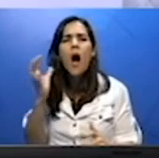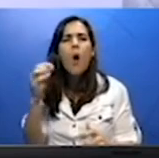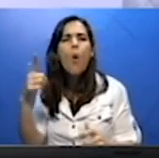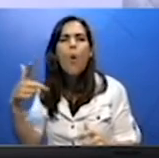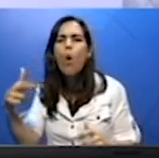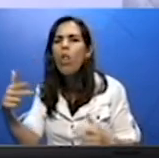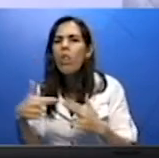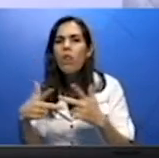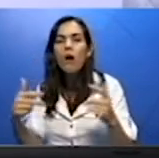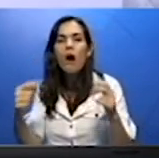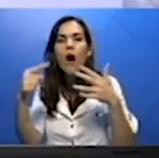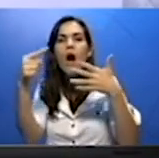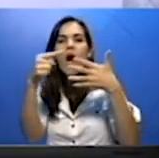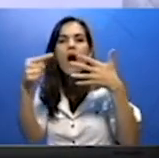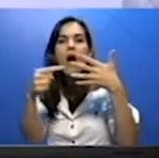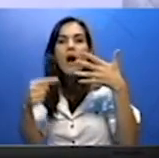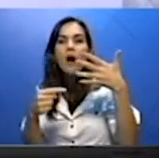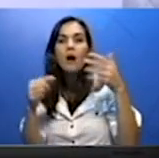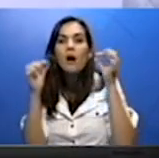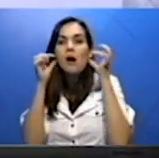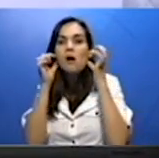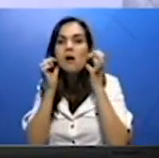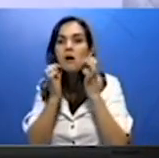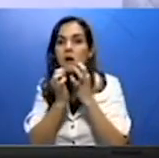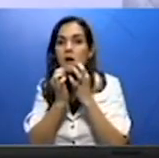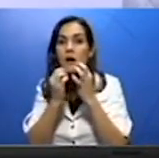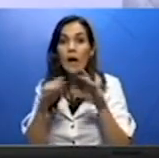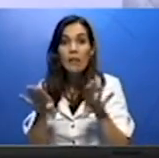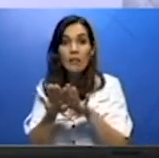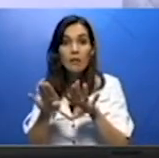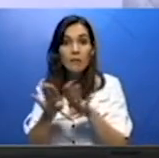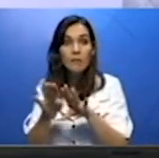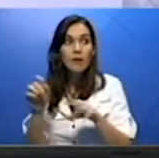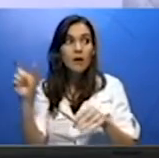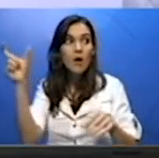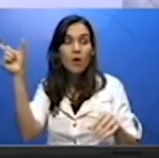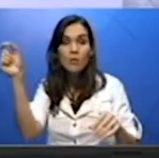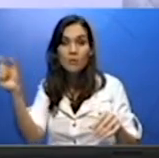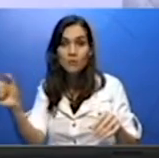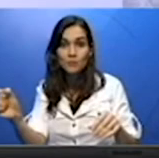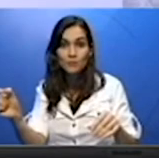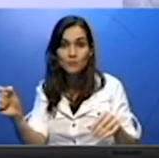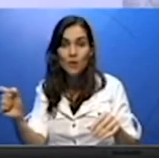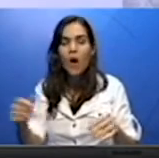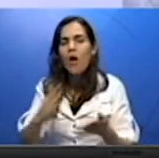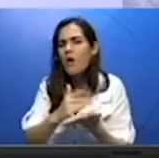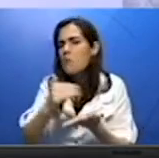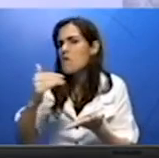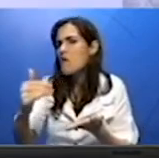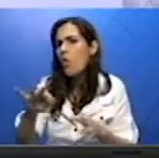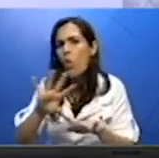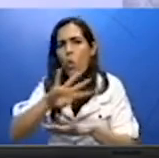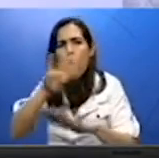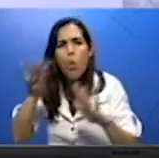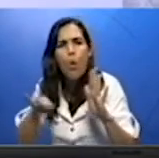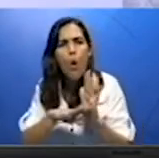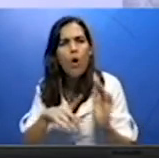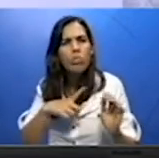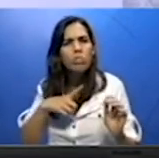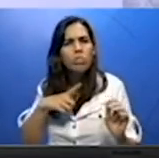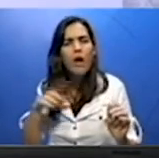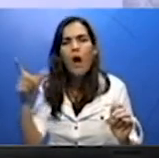características que a mandíbula e coluna vertebral daqui para frente todos têm mandíbula e coluna vertebral